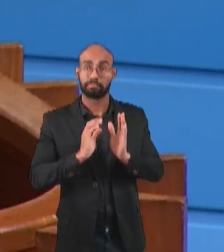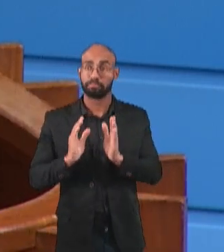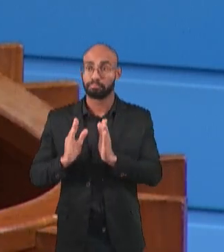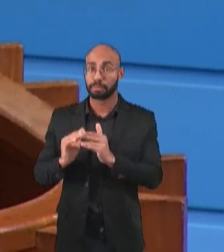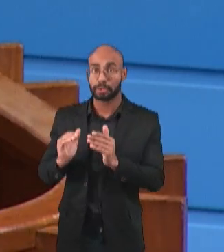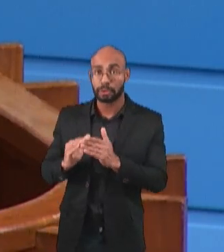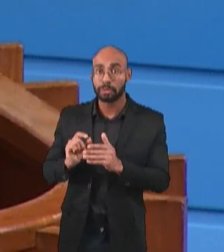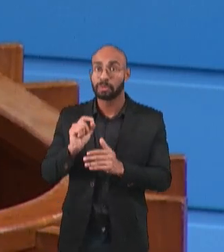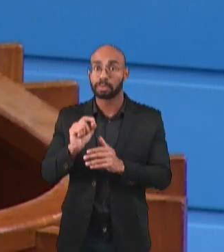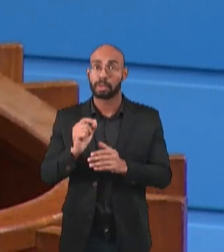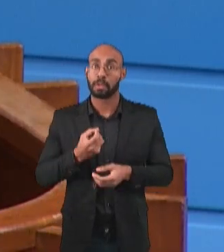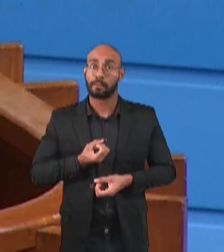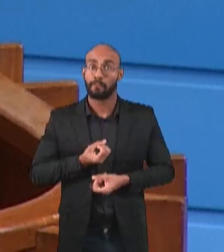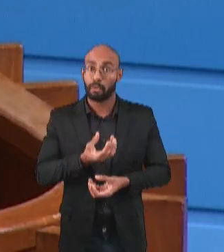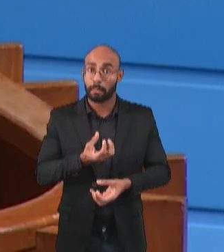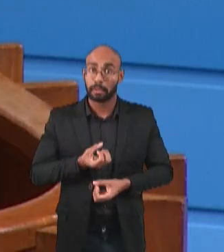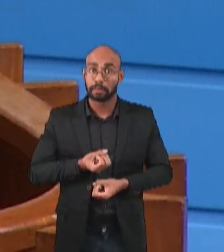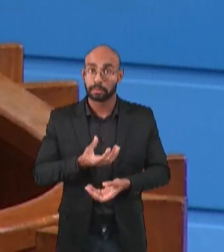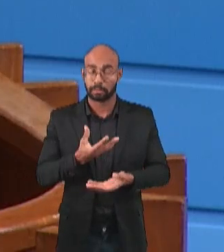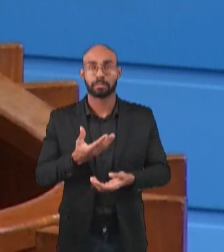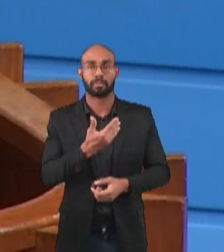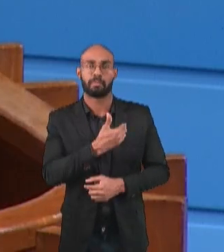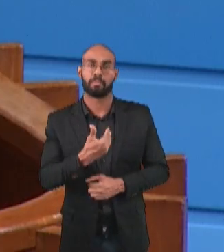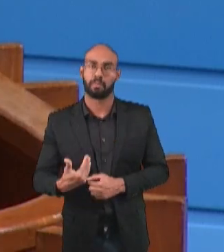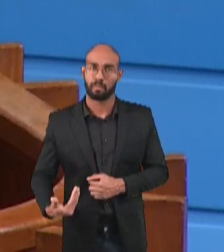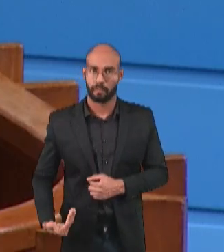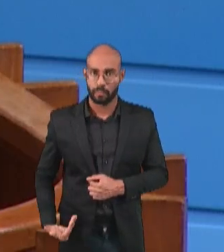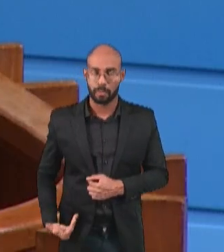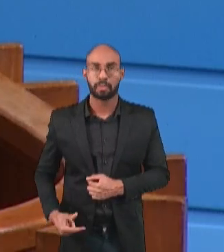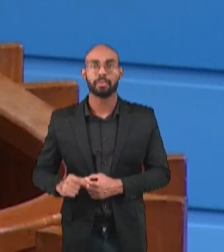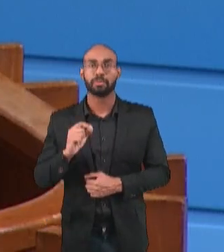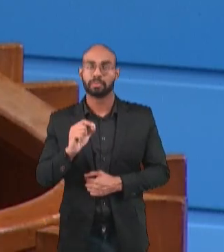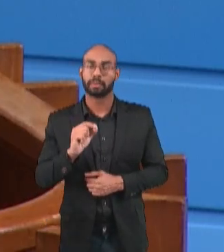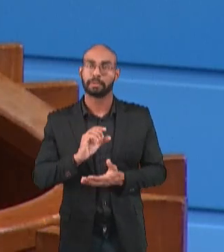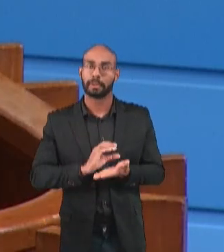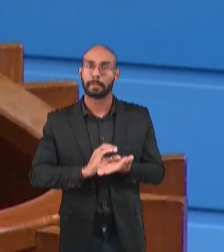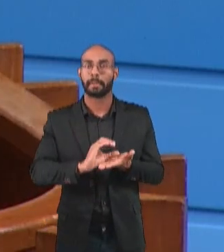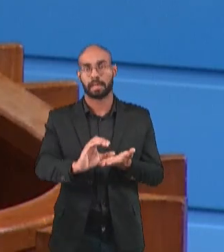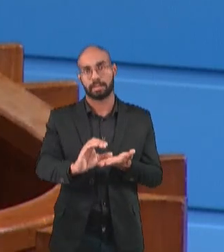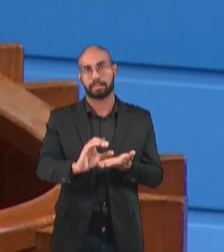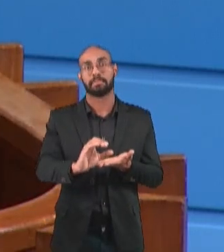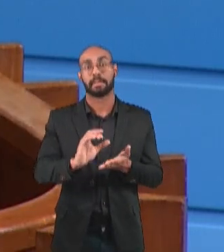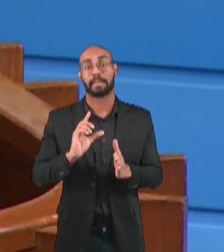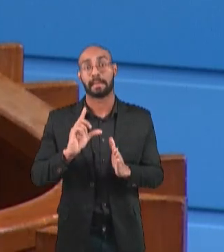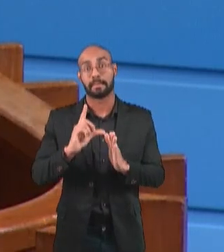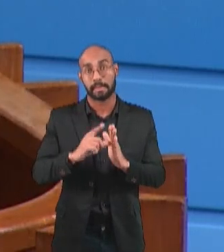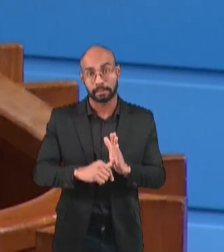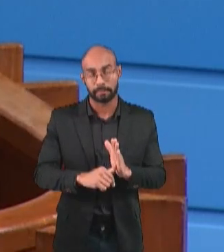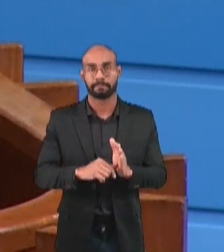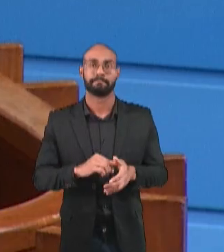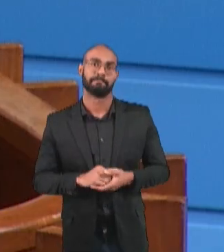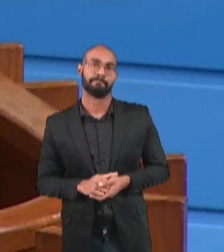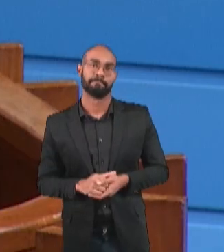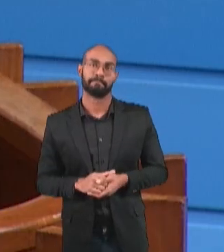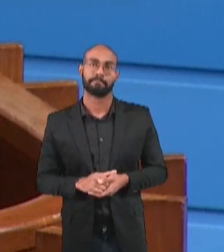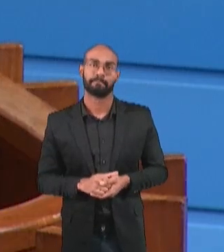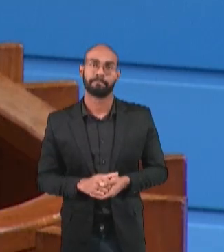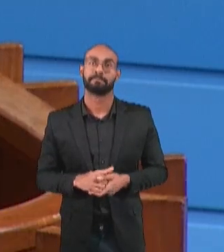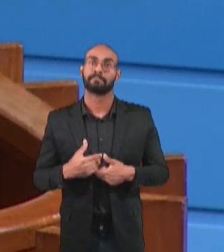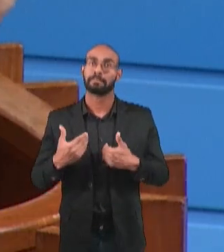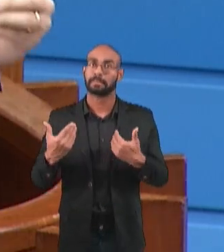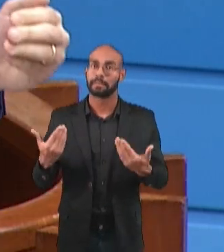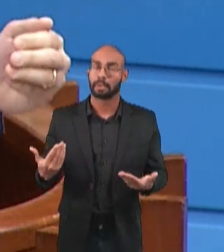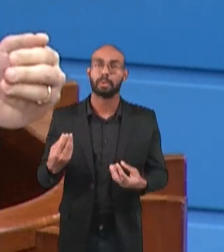solicitando informações ao governador Eduardo Riedel sobre os repasses dele em atraso,